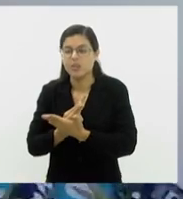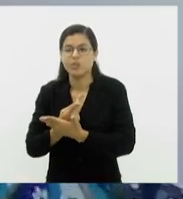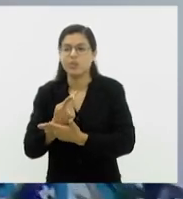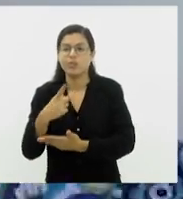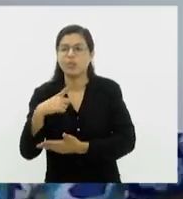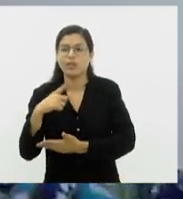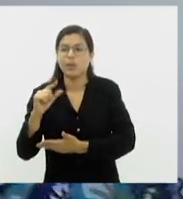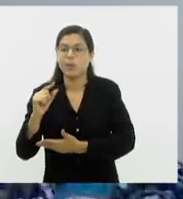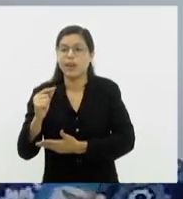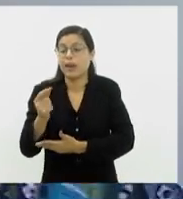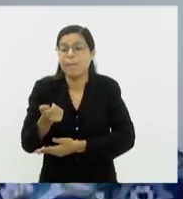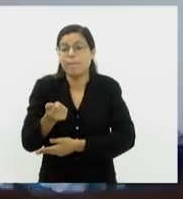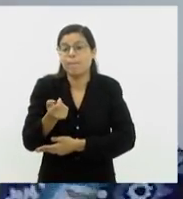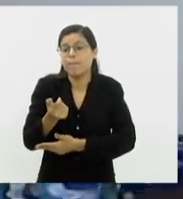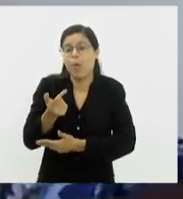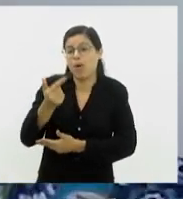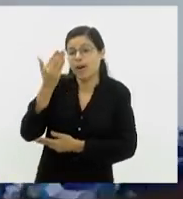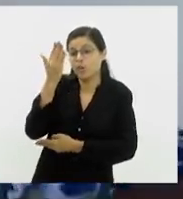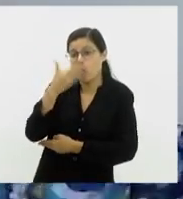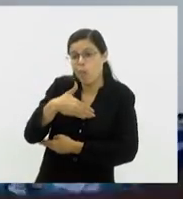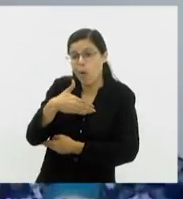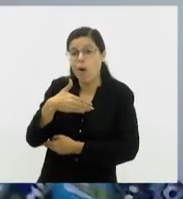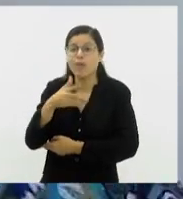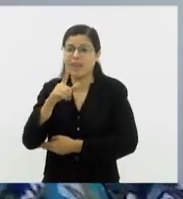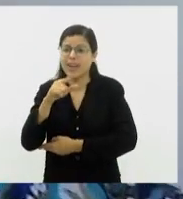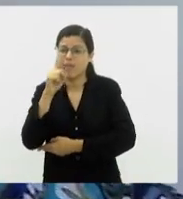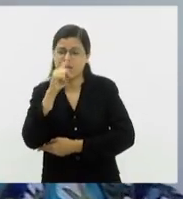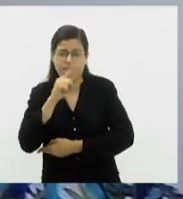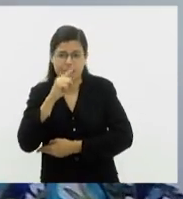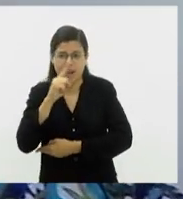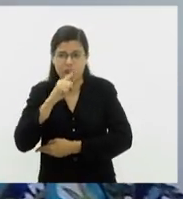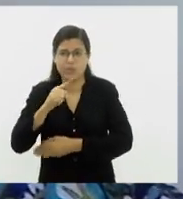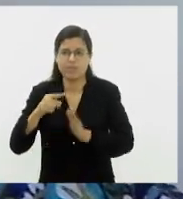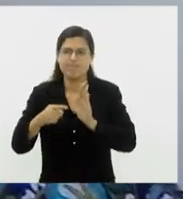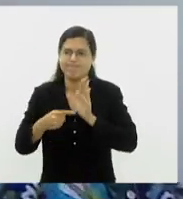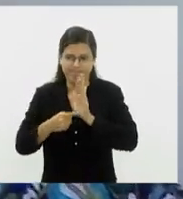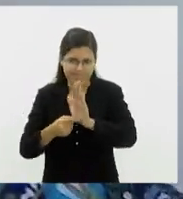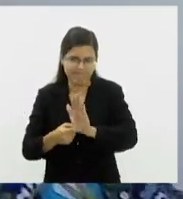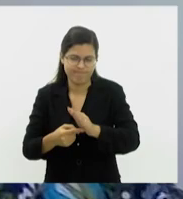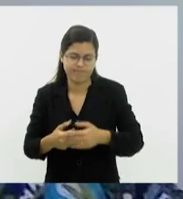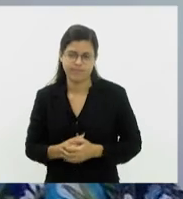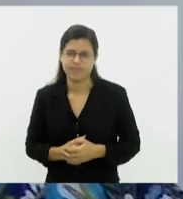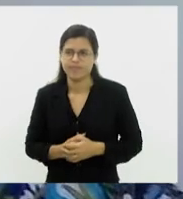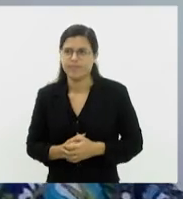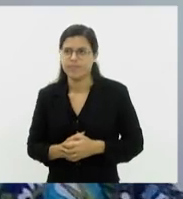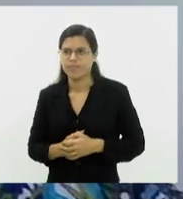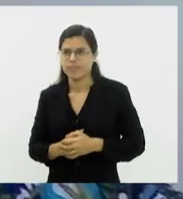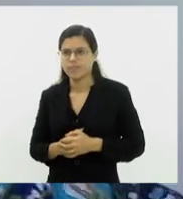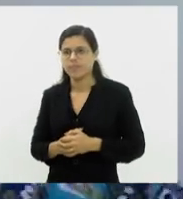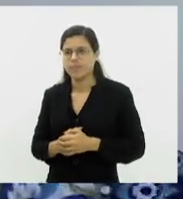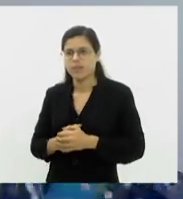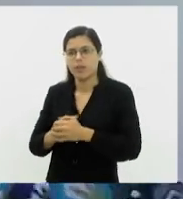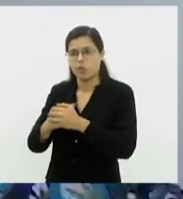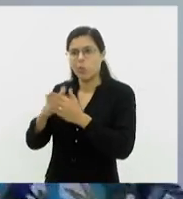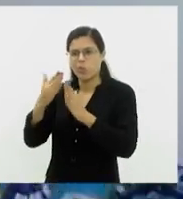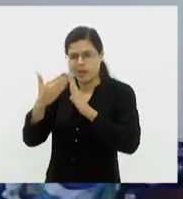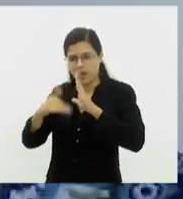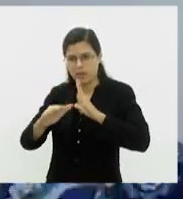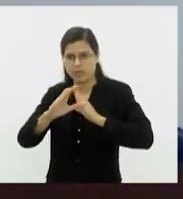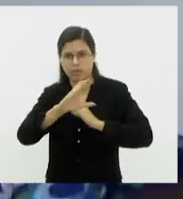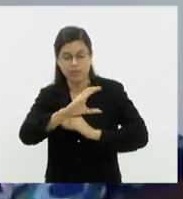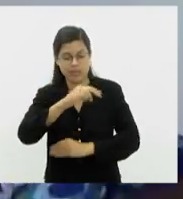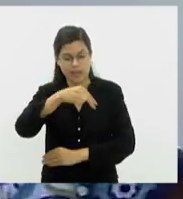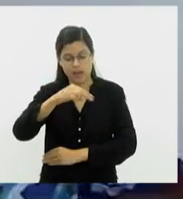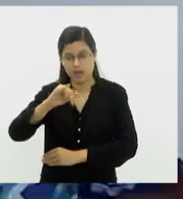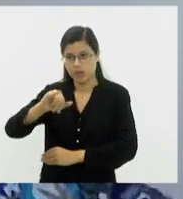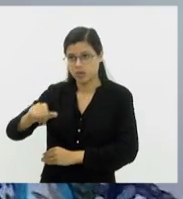poucas provas frágeis frágeis já montadas no no no no encaminhamento do CNJ que